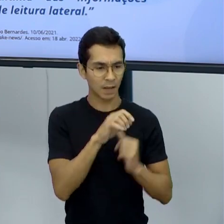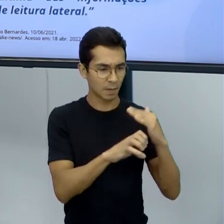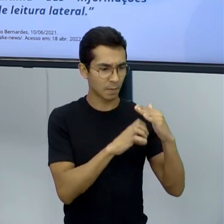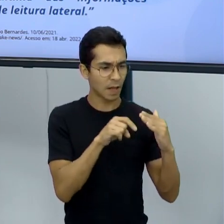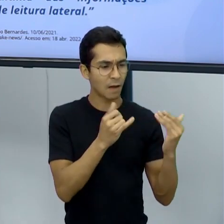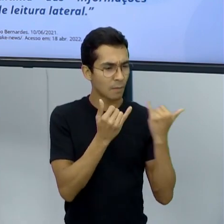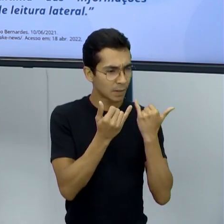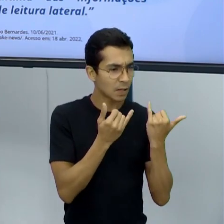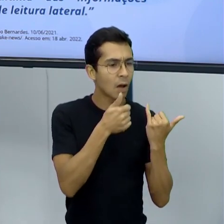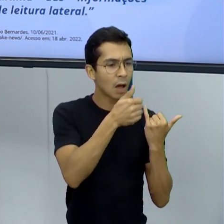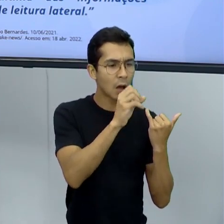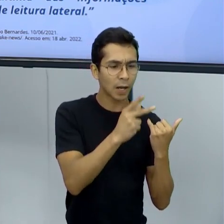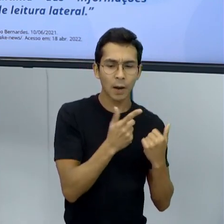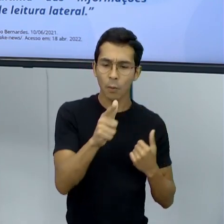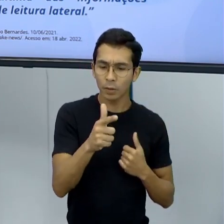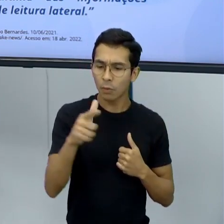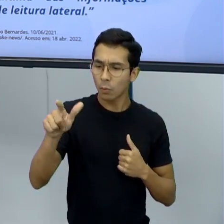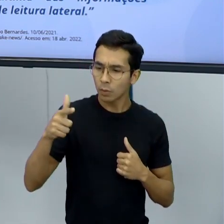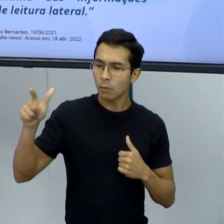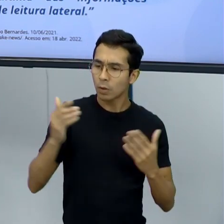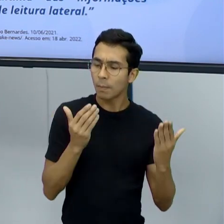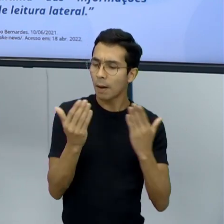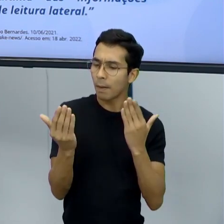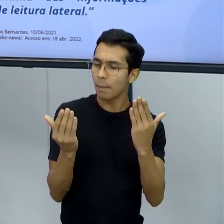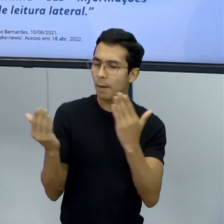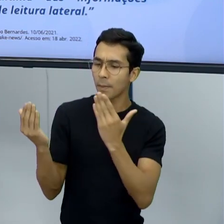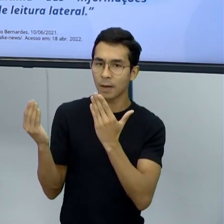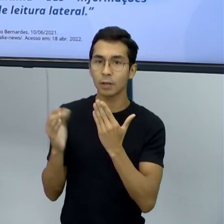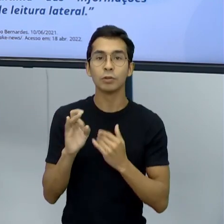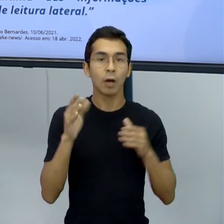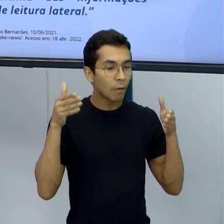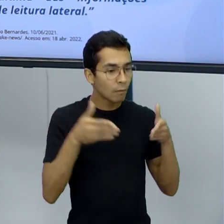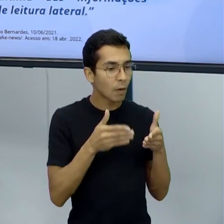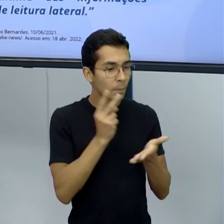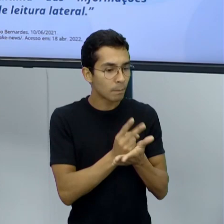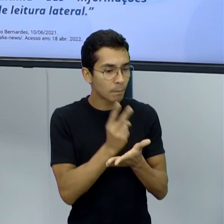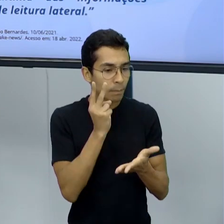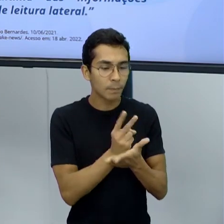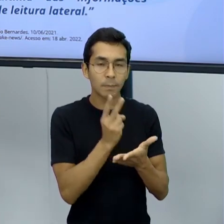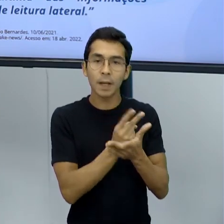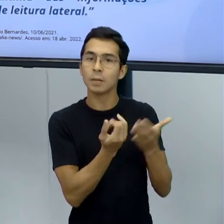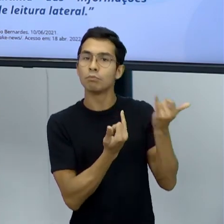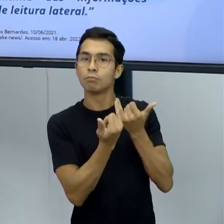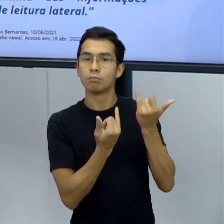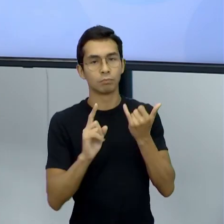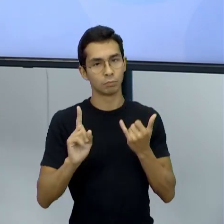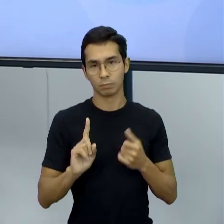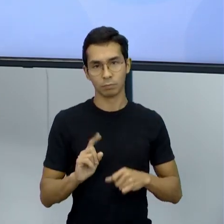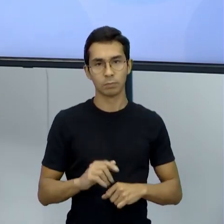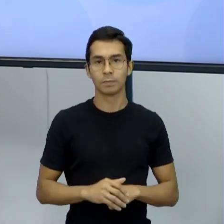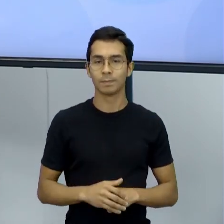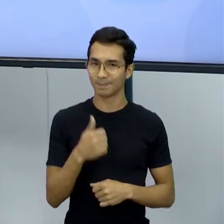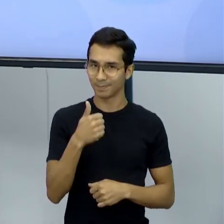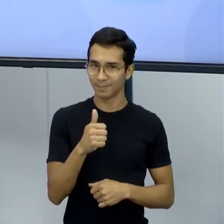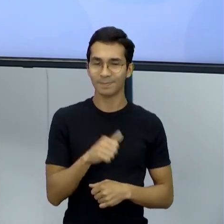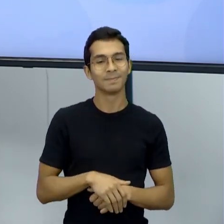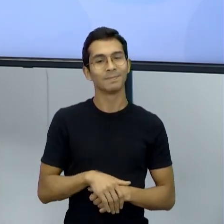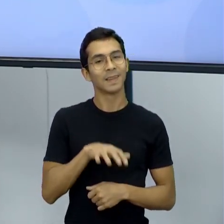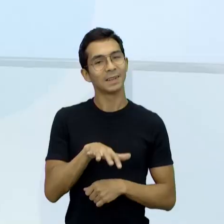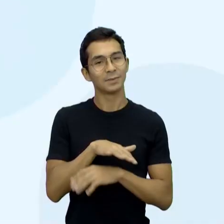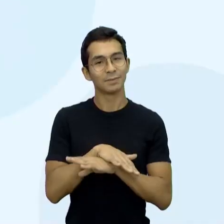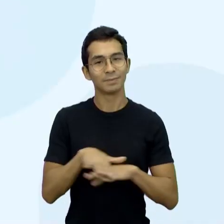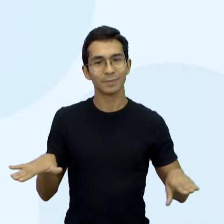outra, não dentro da mesma sequência, certo? Então, é isto.